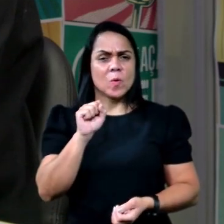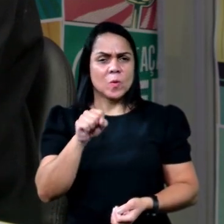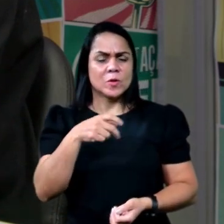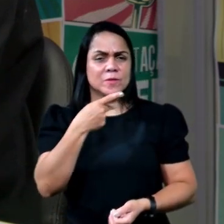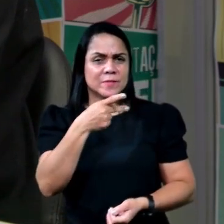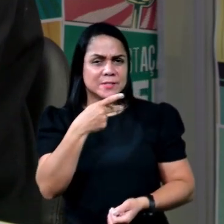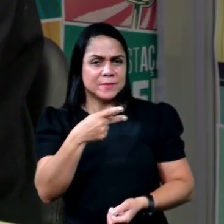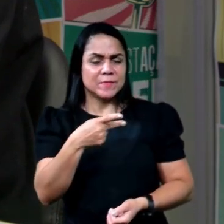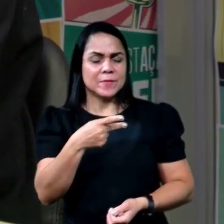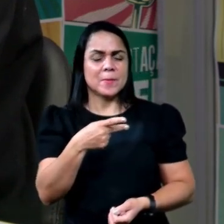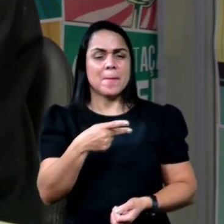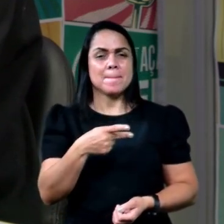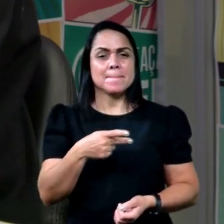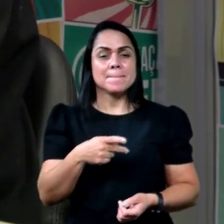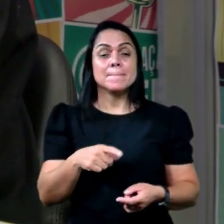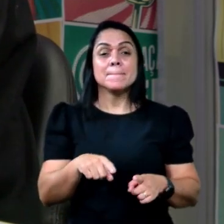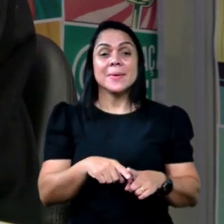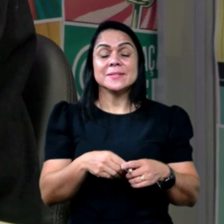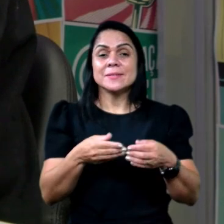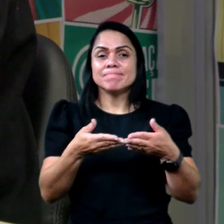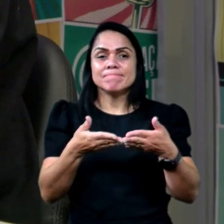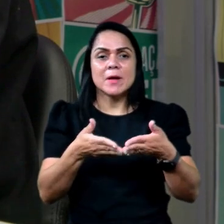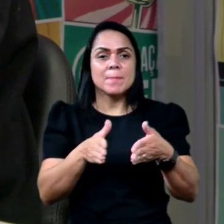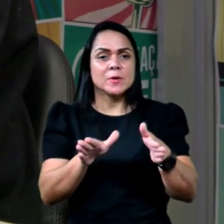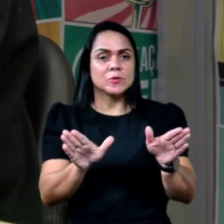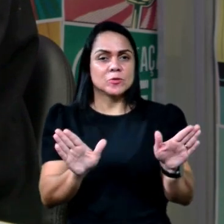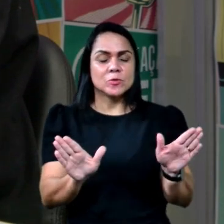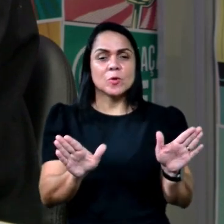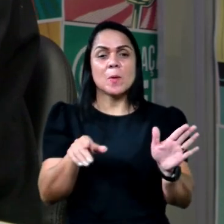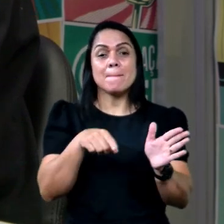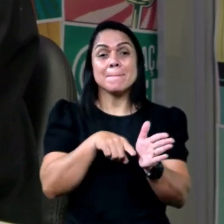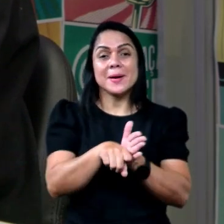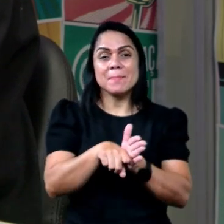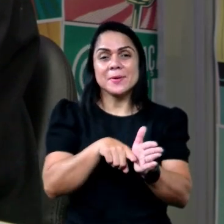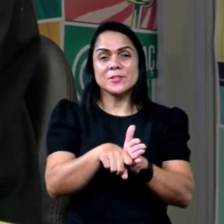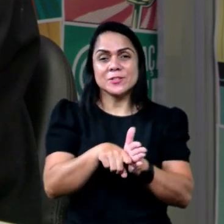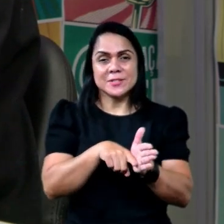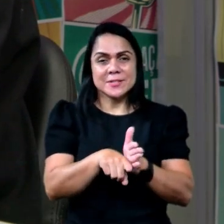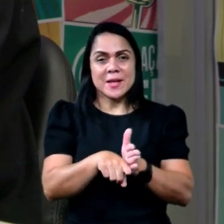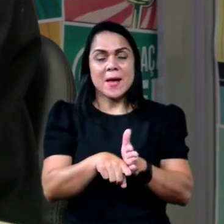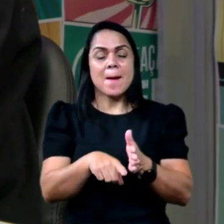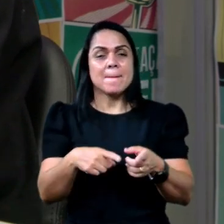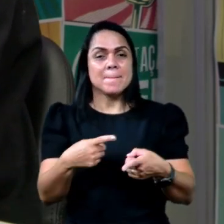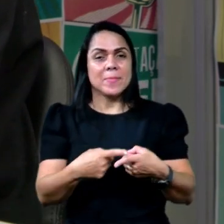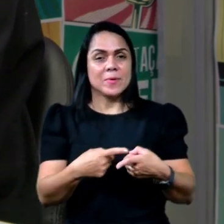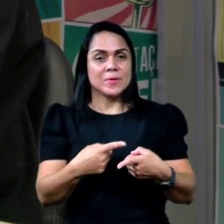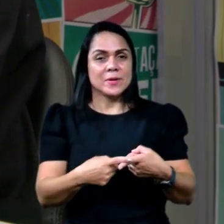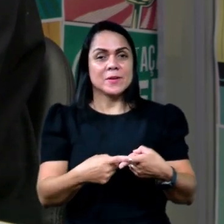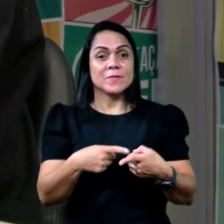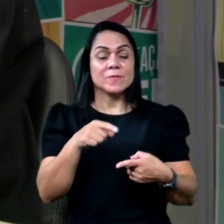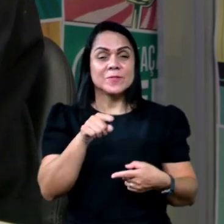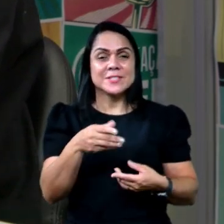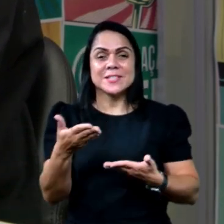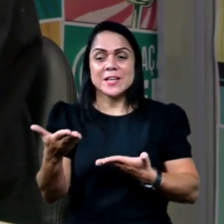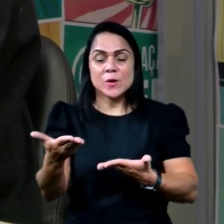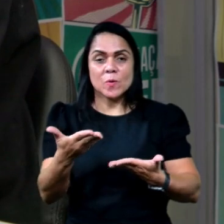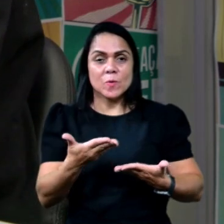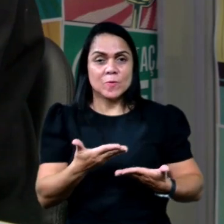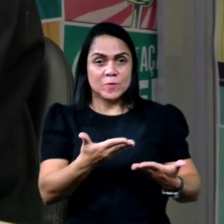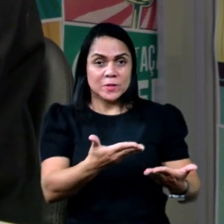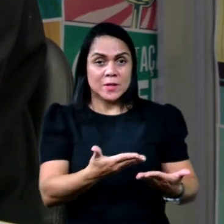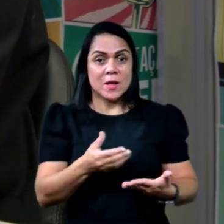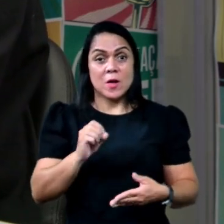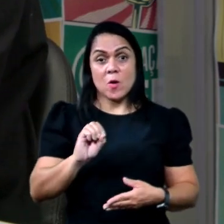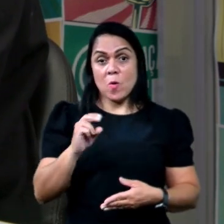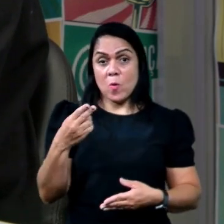tem uma abertura de portas para o pesquisador também. Porque depois do Fabim, você é convidado, ou não, né?